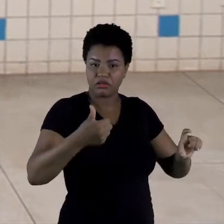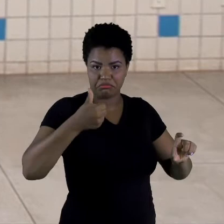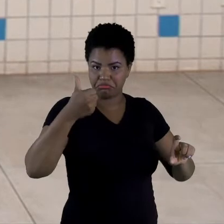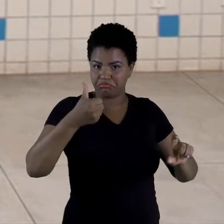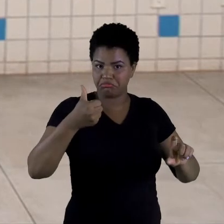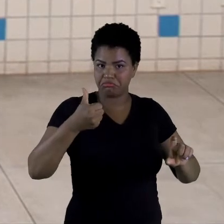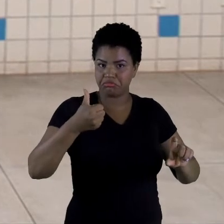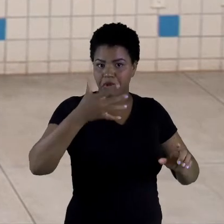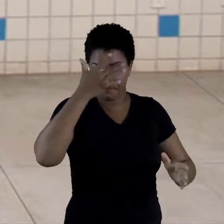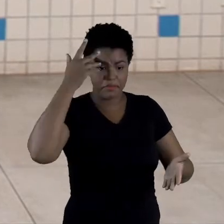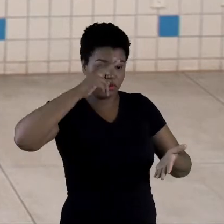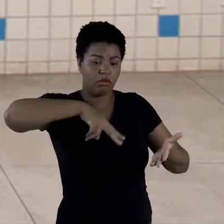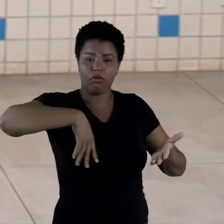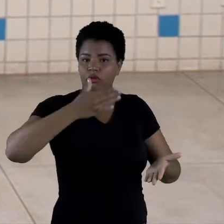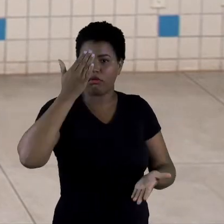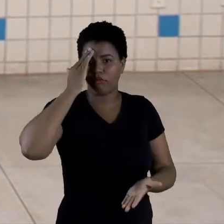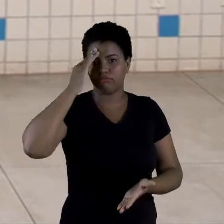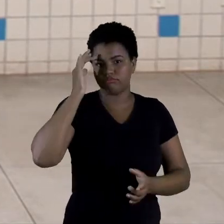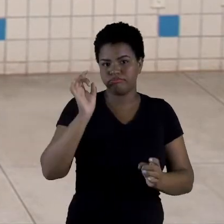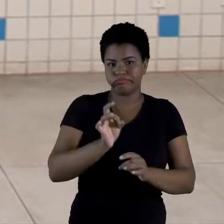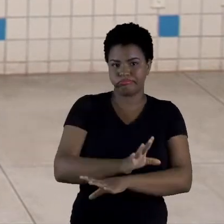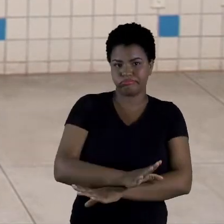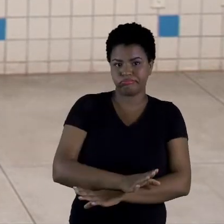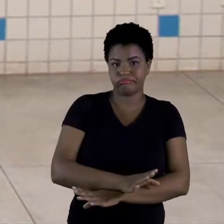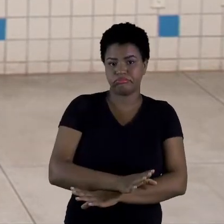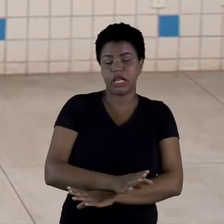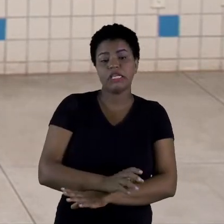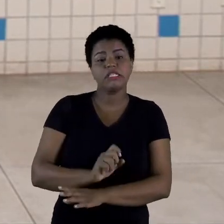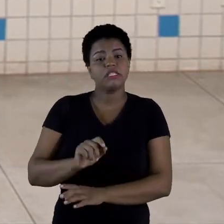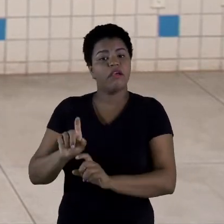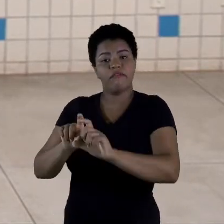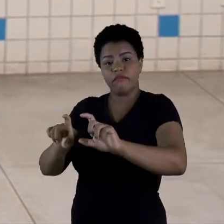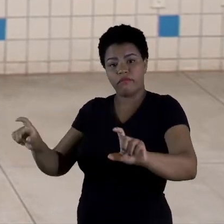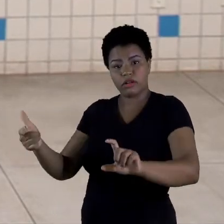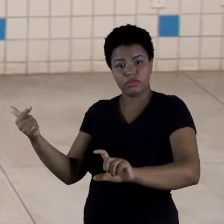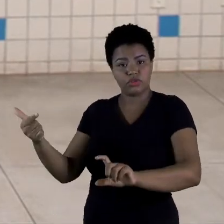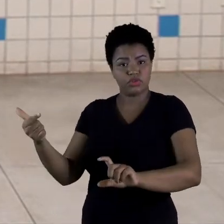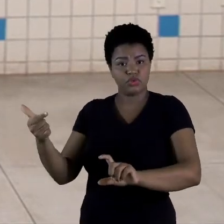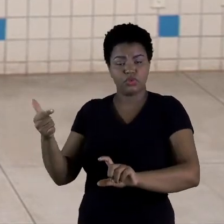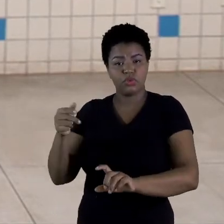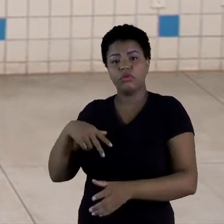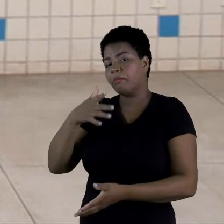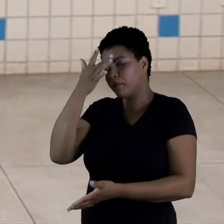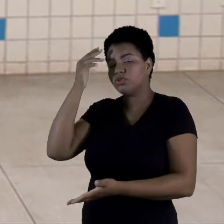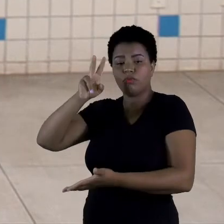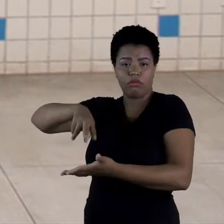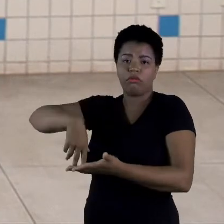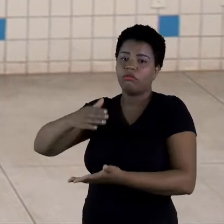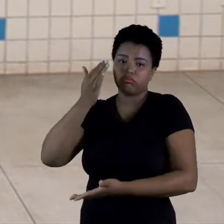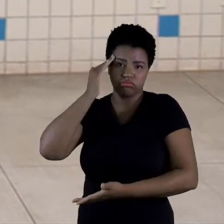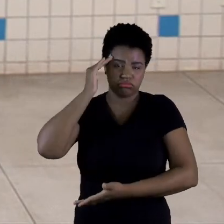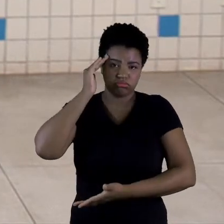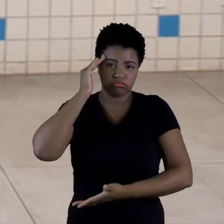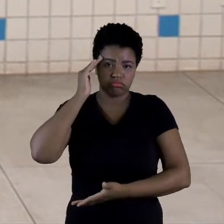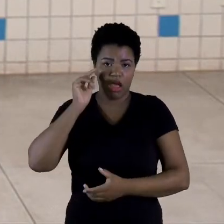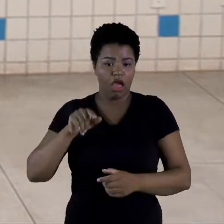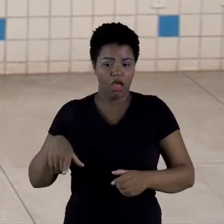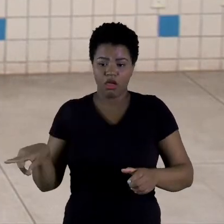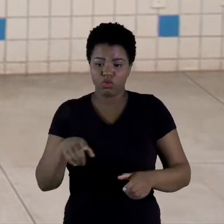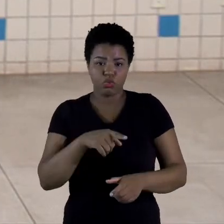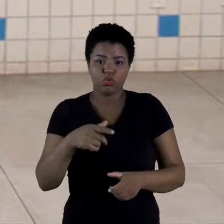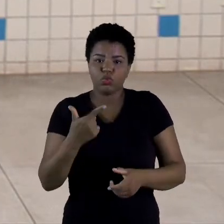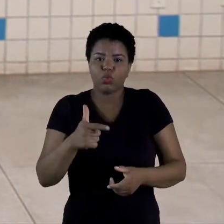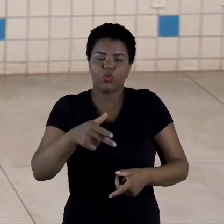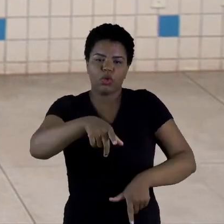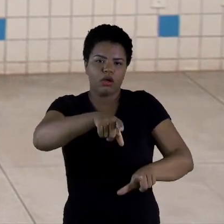vai entender. Se eu falar a segunda frase, o leitor também vai entender. Então, uma oração não depende da outra. Então,